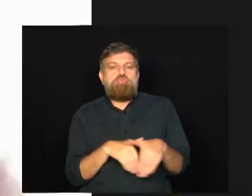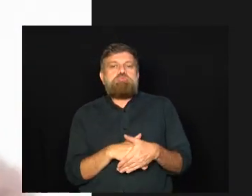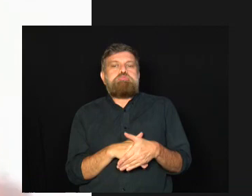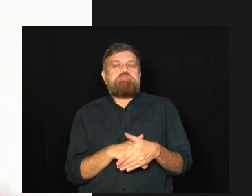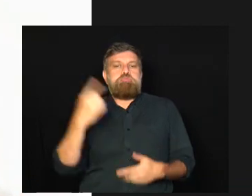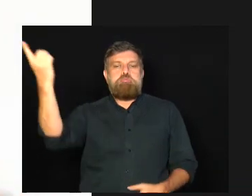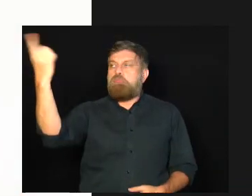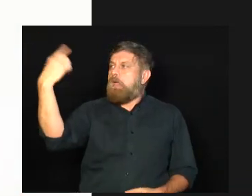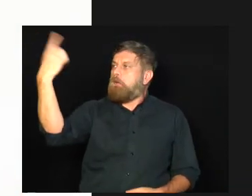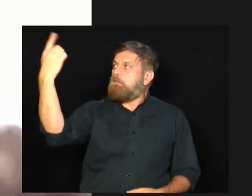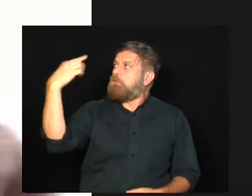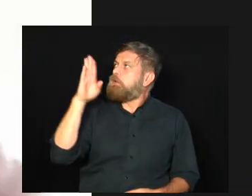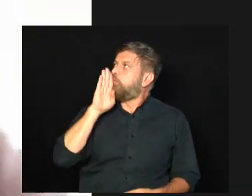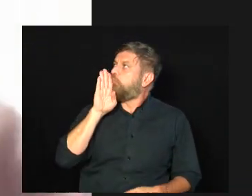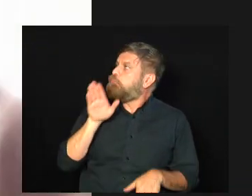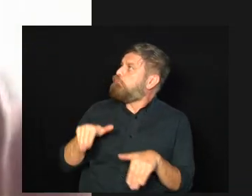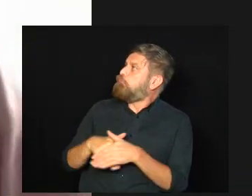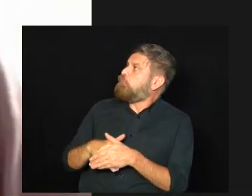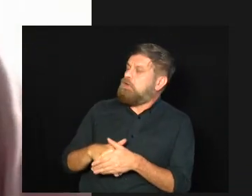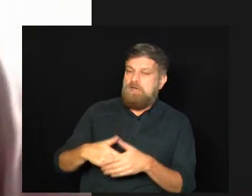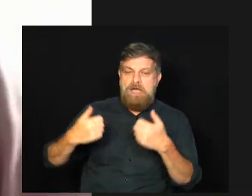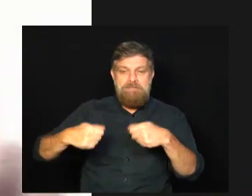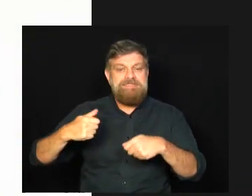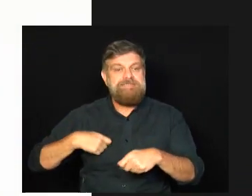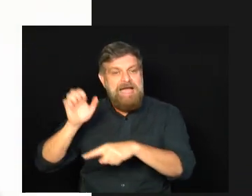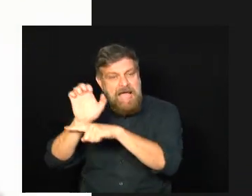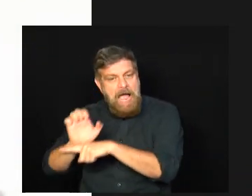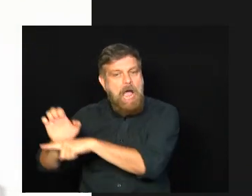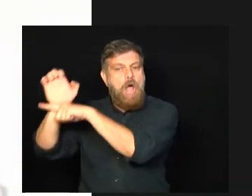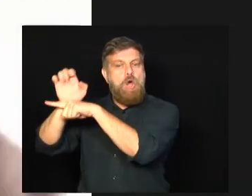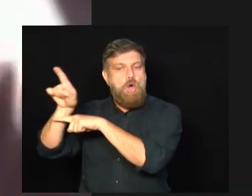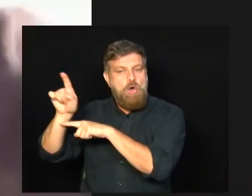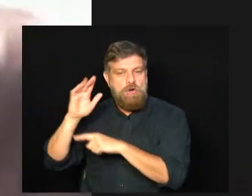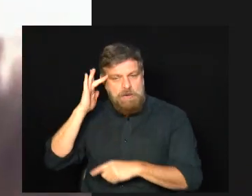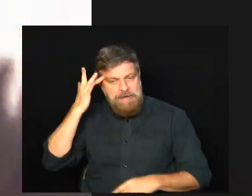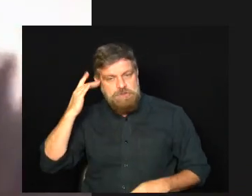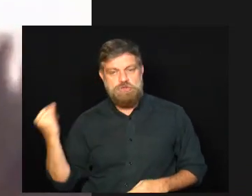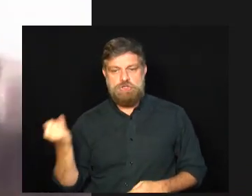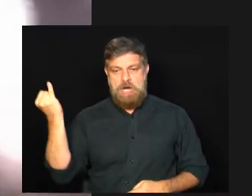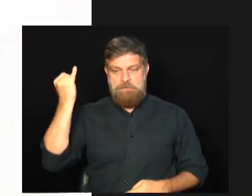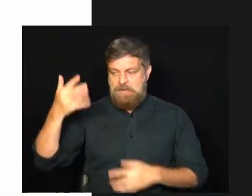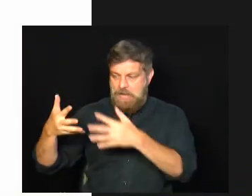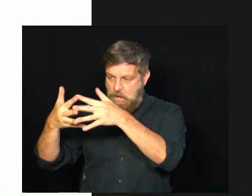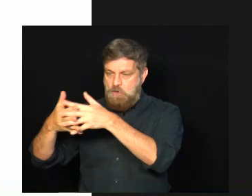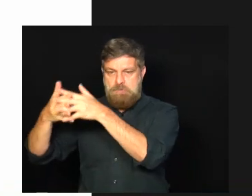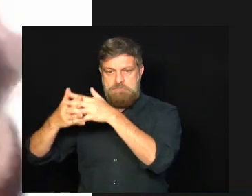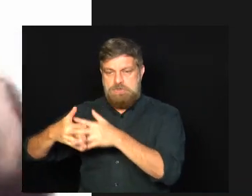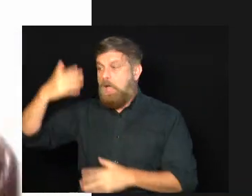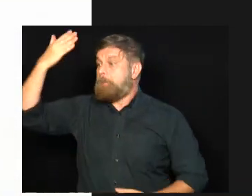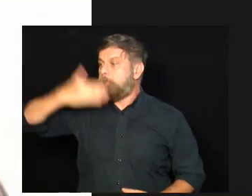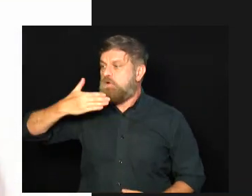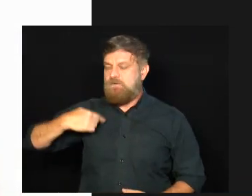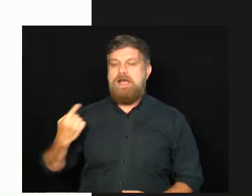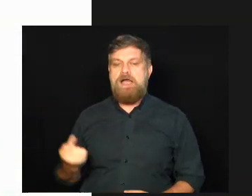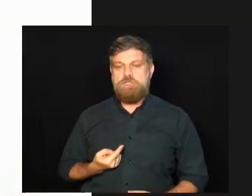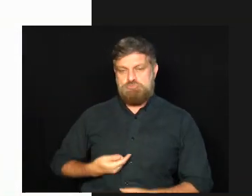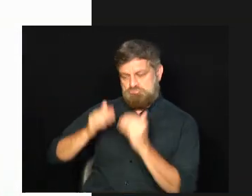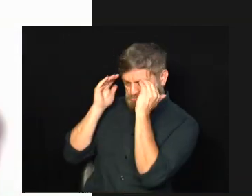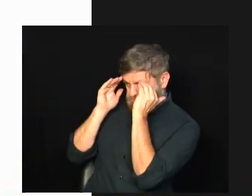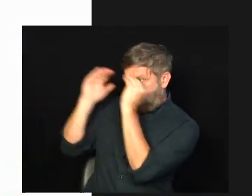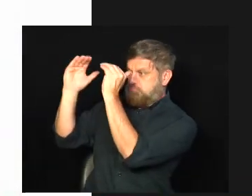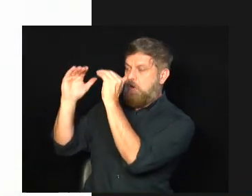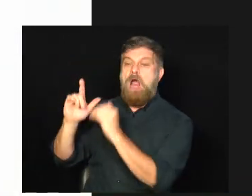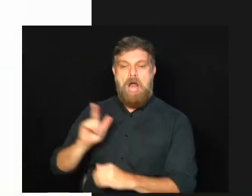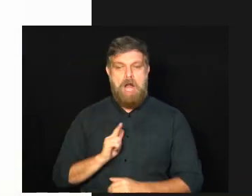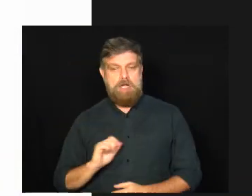ainda colonos. Precisa a Europa achar importante, os Estados Unidos achar importante para nós valorizarmos